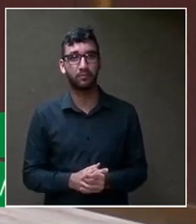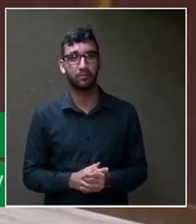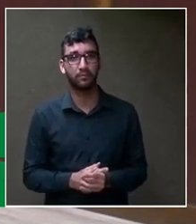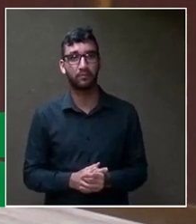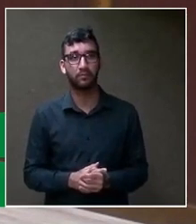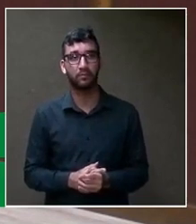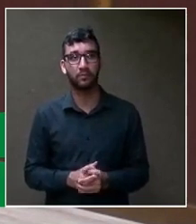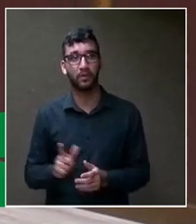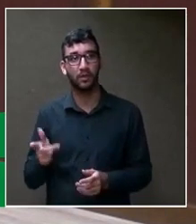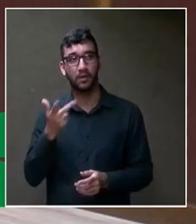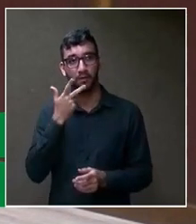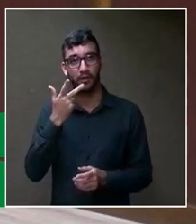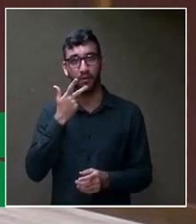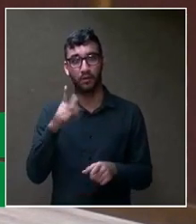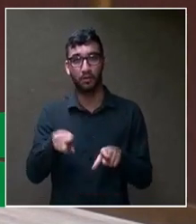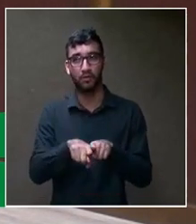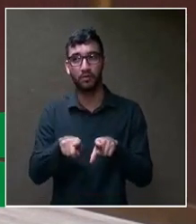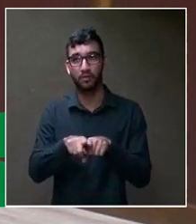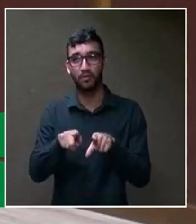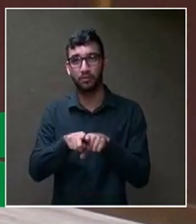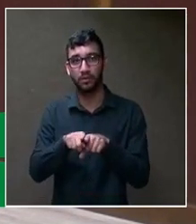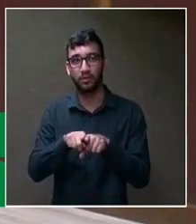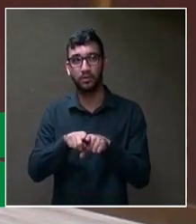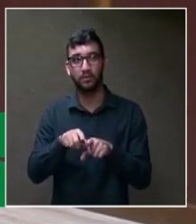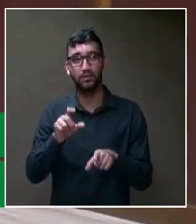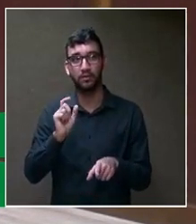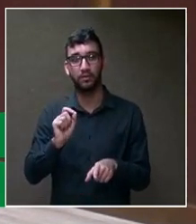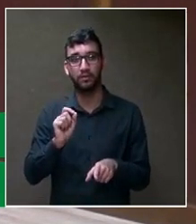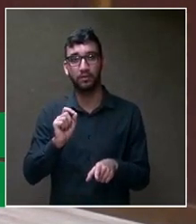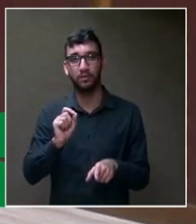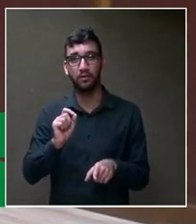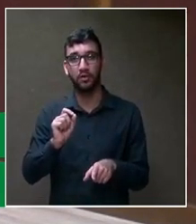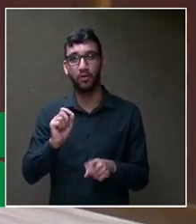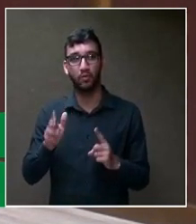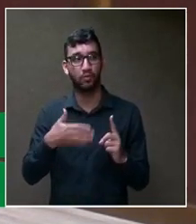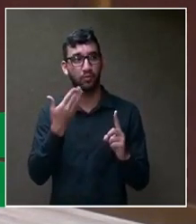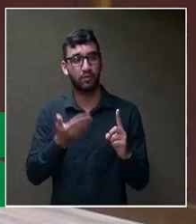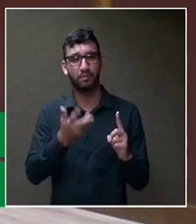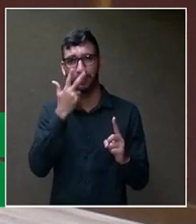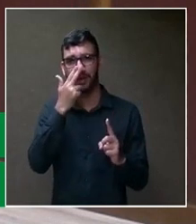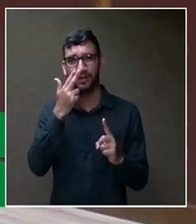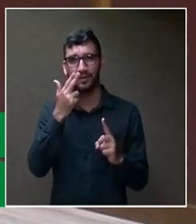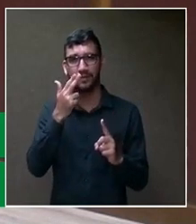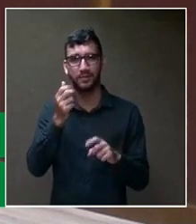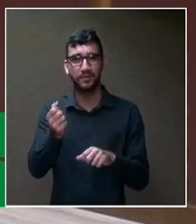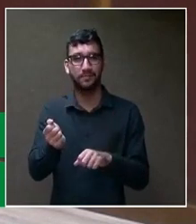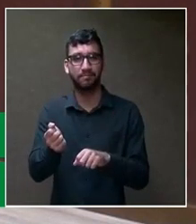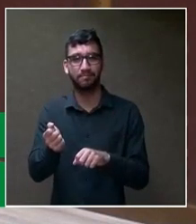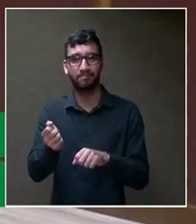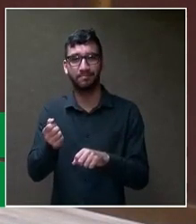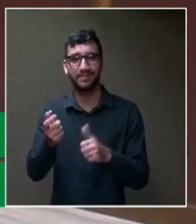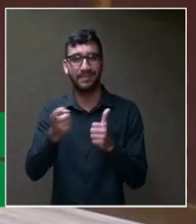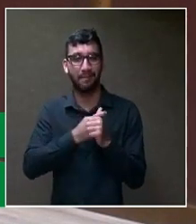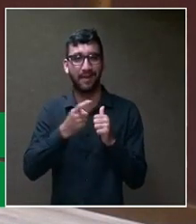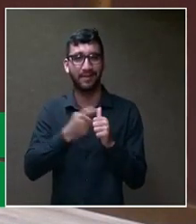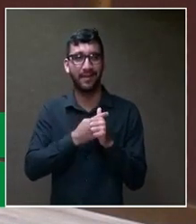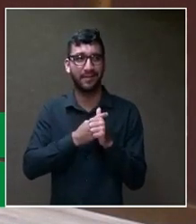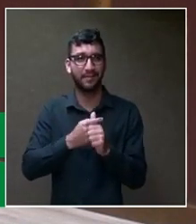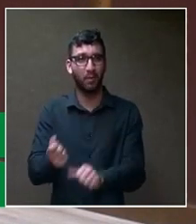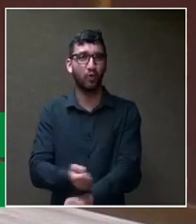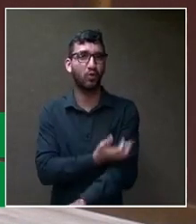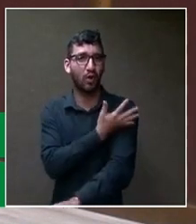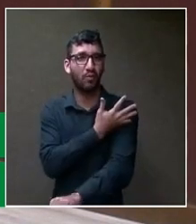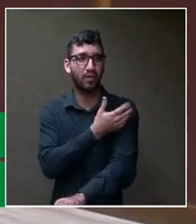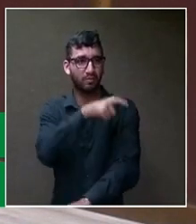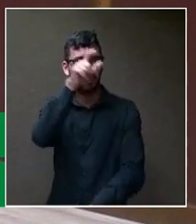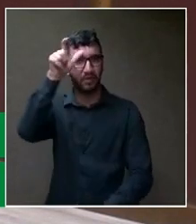ela teria dito ainda que o Cássio era emocionalmente dependente dela.